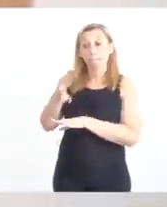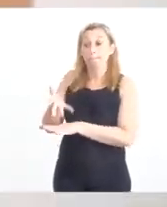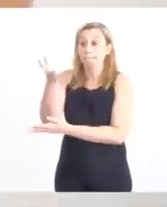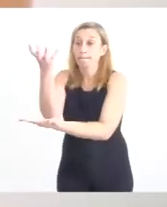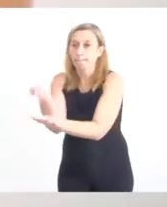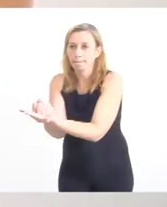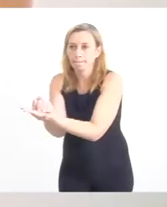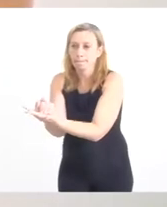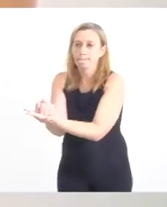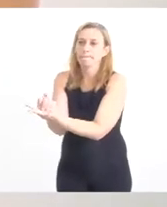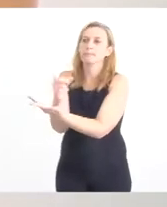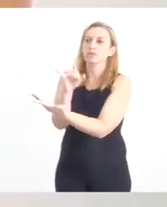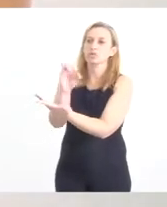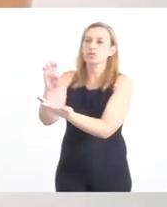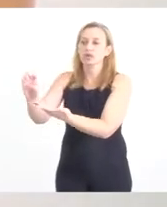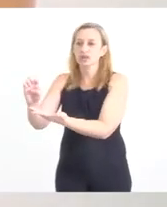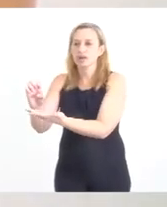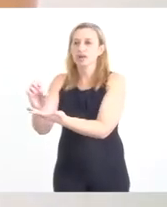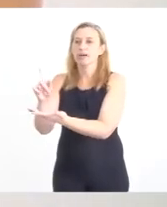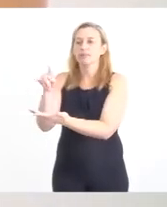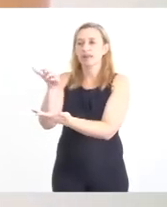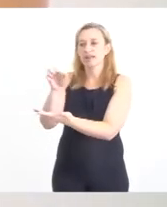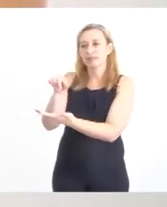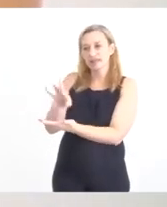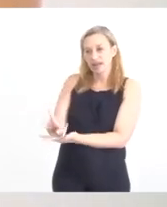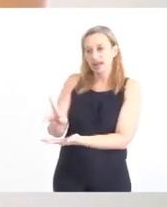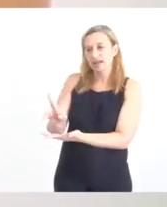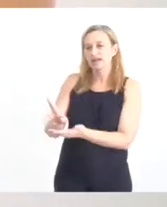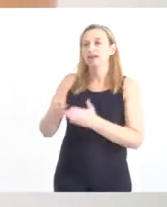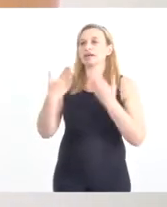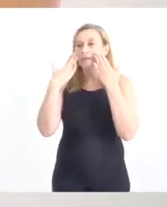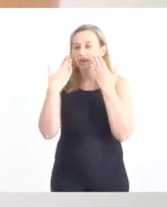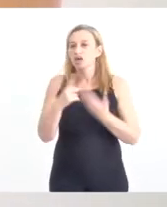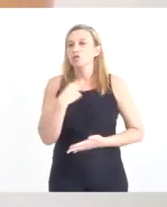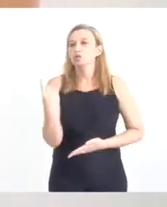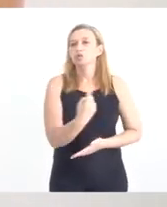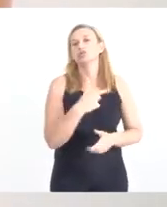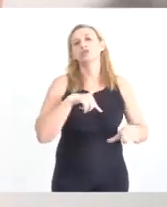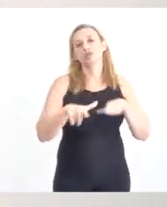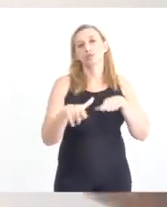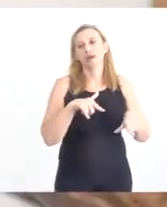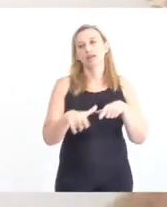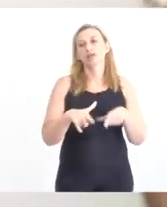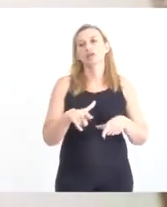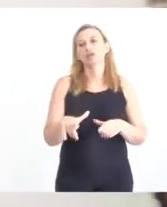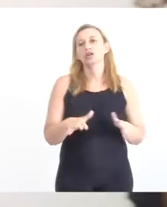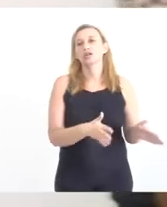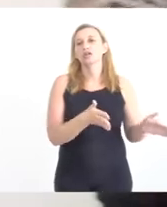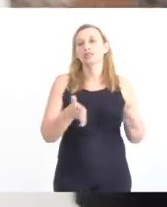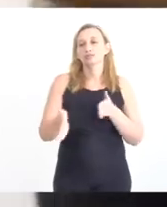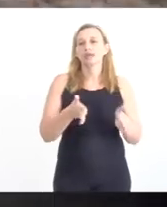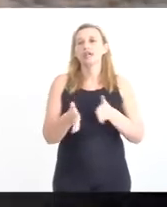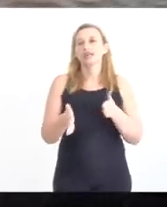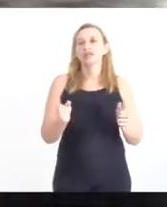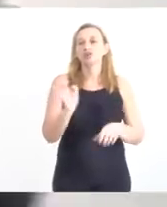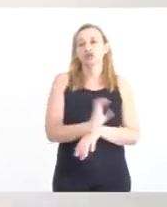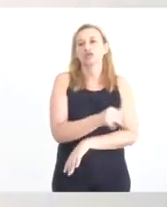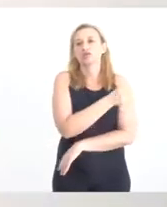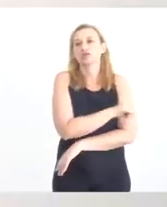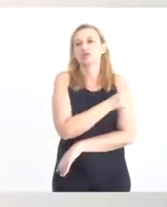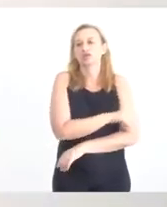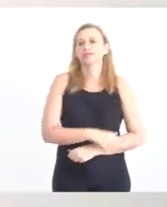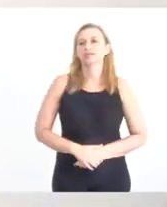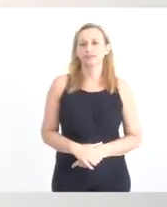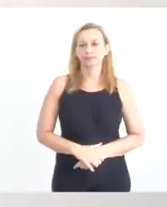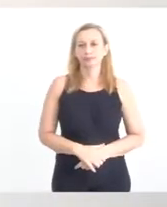baixar o dossiê preliminar que apresenta o nosso trabalho durante esse período aqui no estado